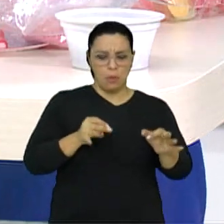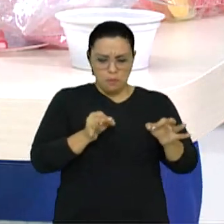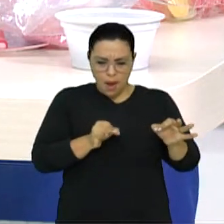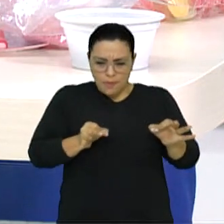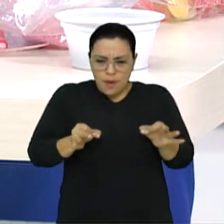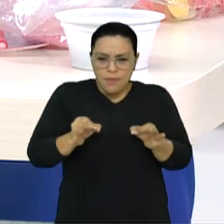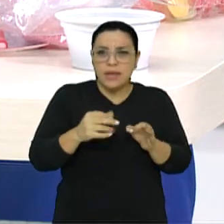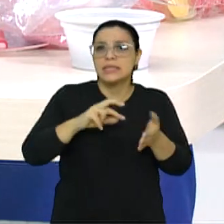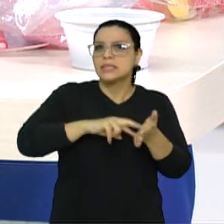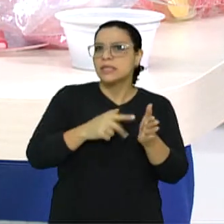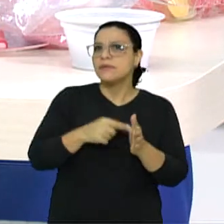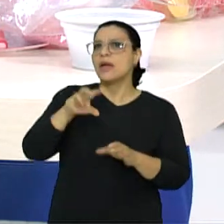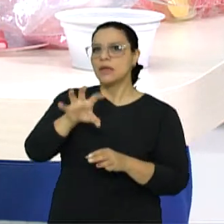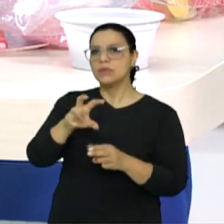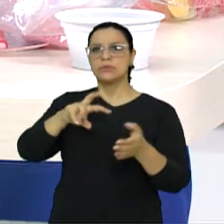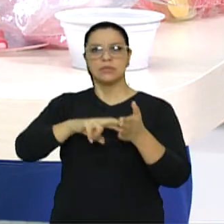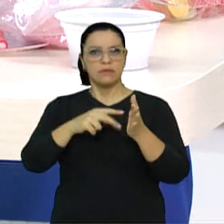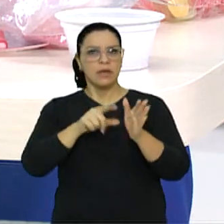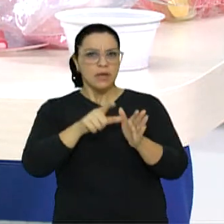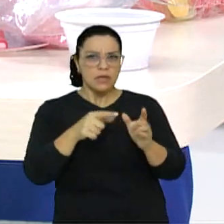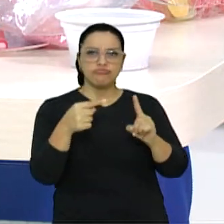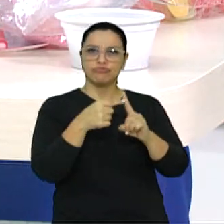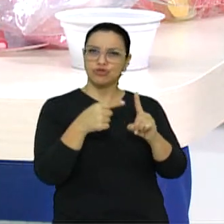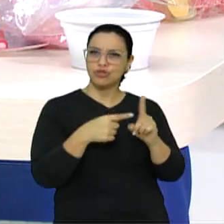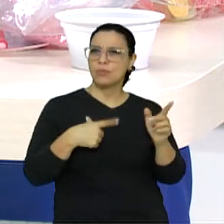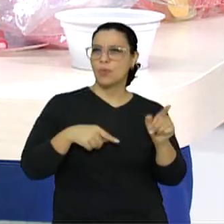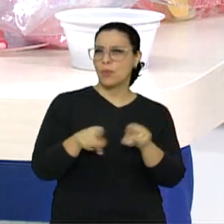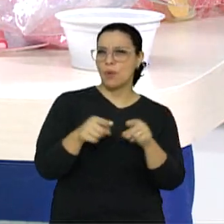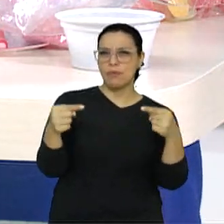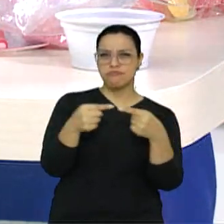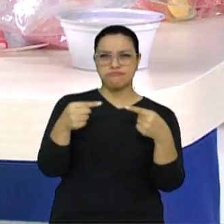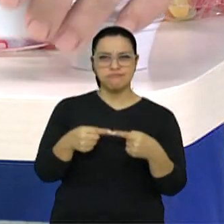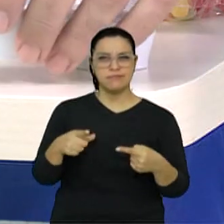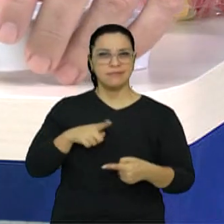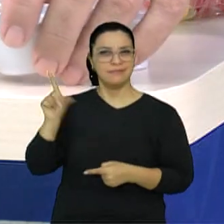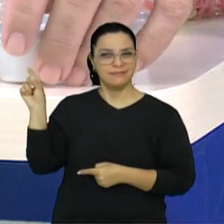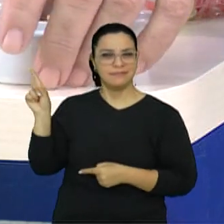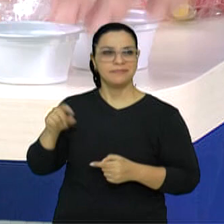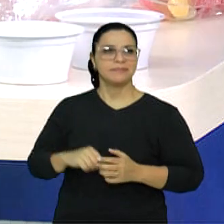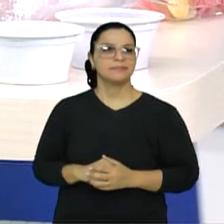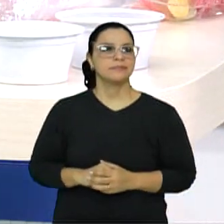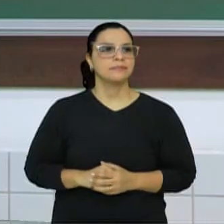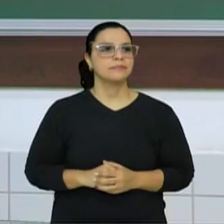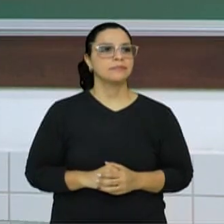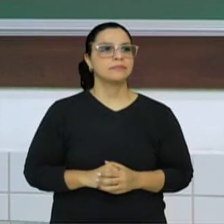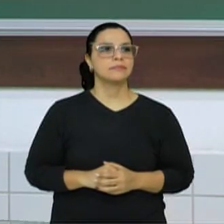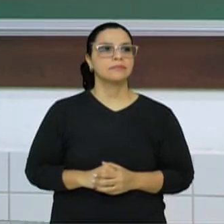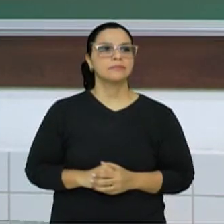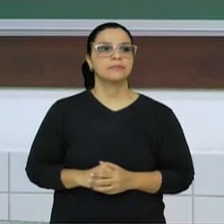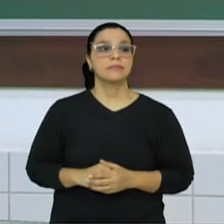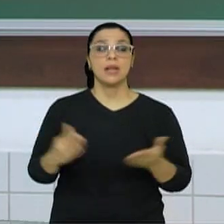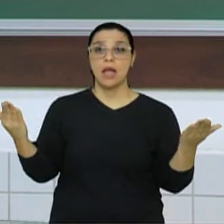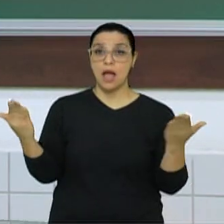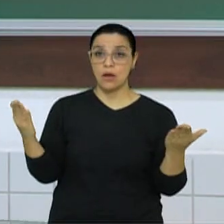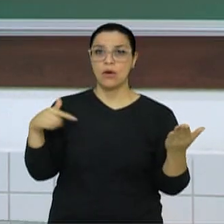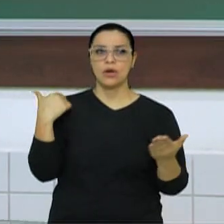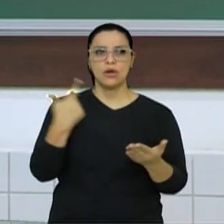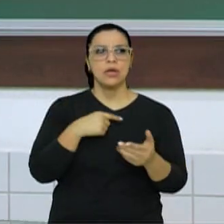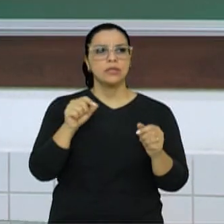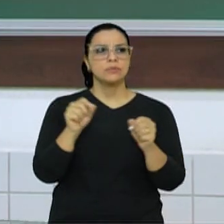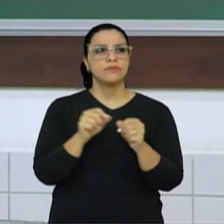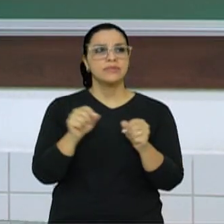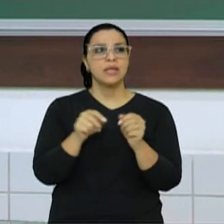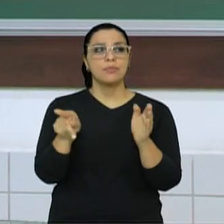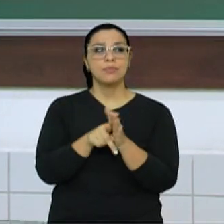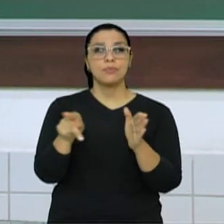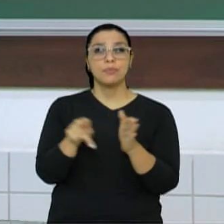mas ela representa tal coisa. Vamos colocar mais uma aqui. Muito bem, beleza. Vamos agora colocar